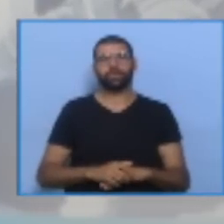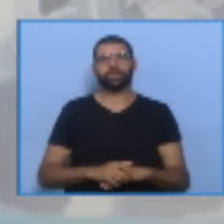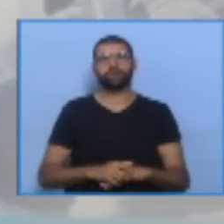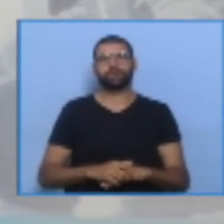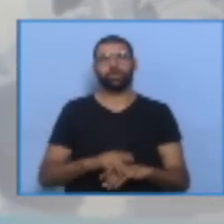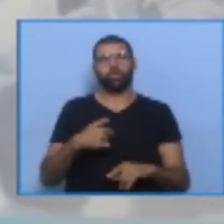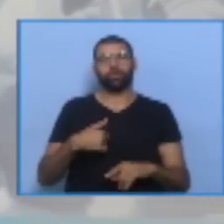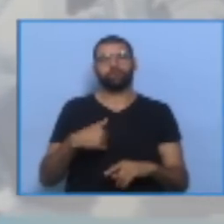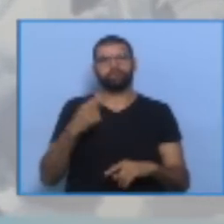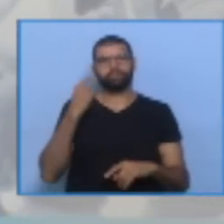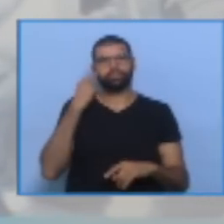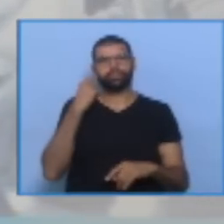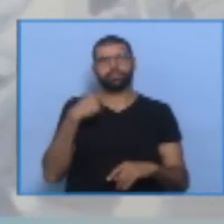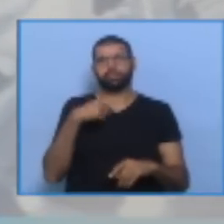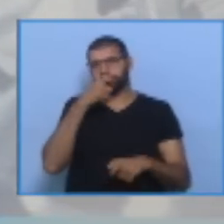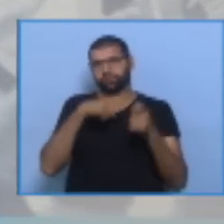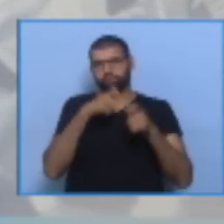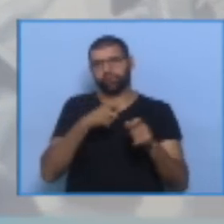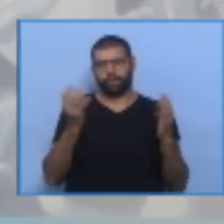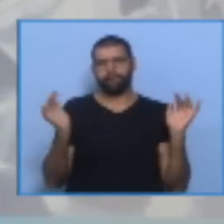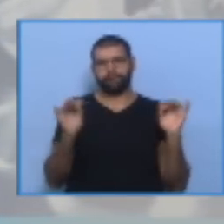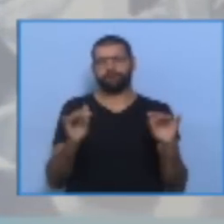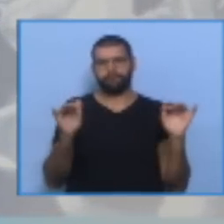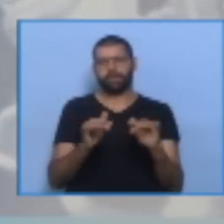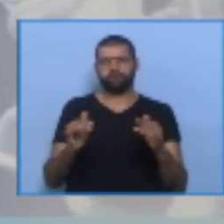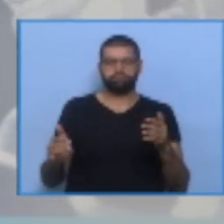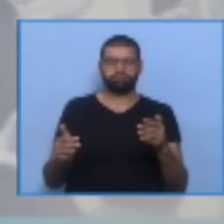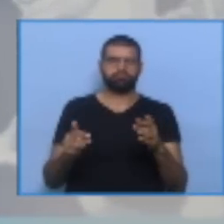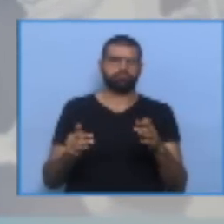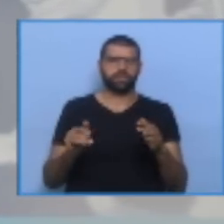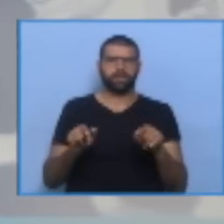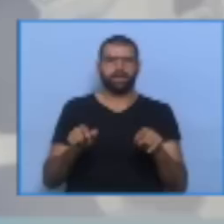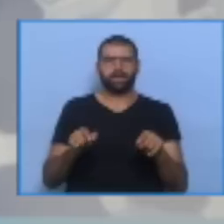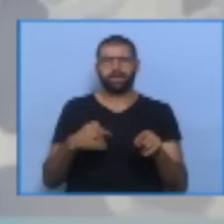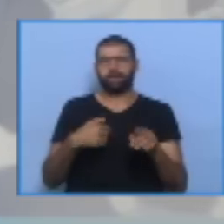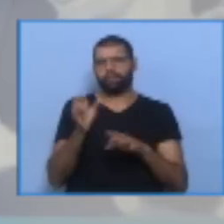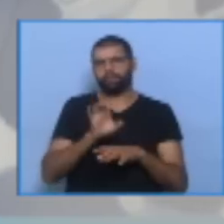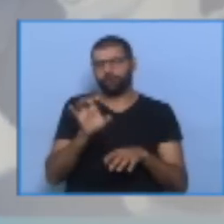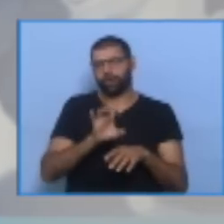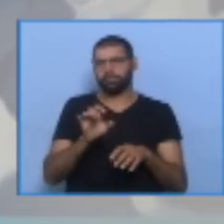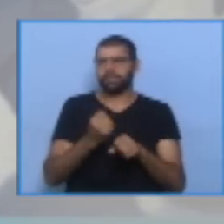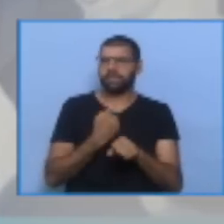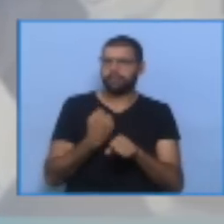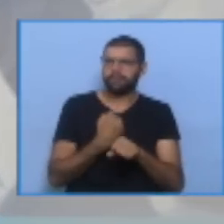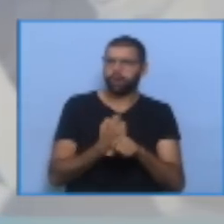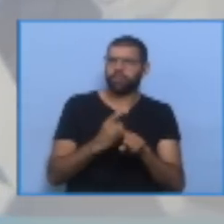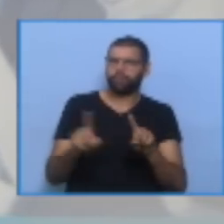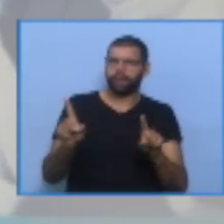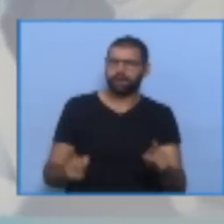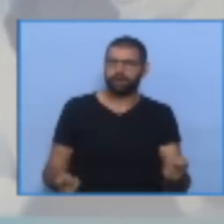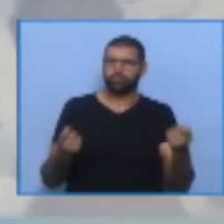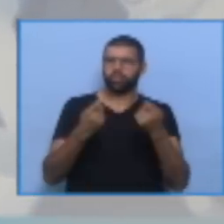os testemunhos destas pessoas que ali estão e que trazem leituras e formas de agir diferentes,